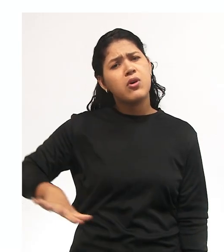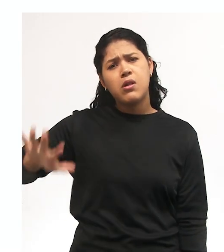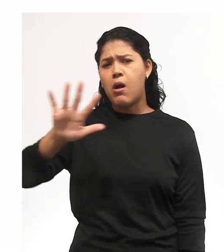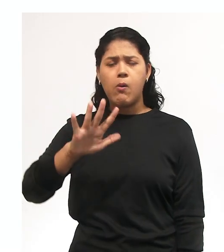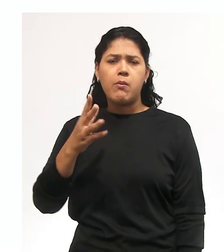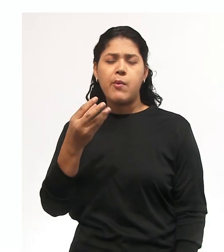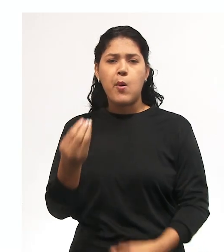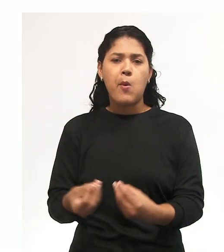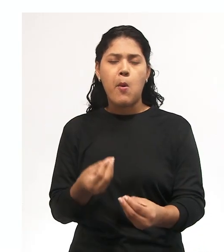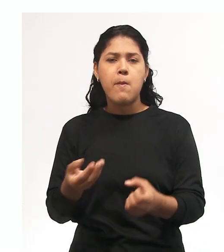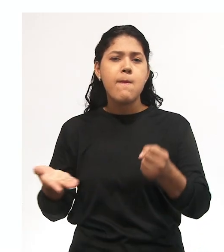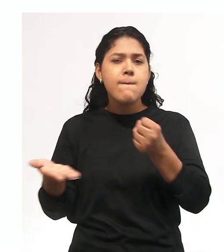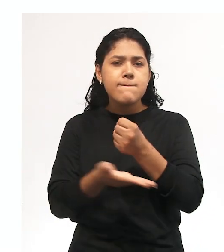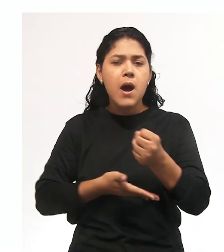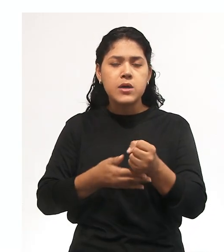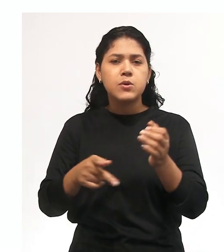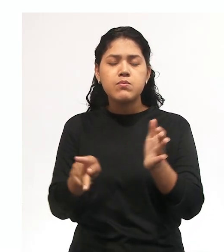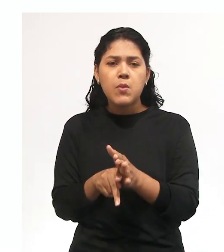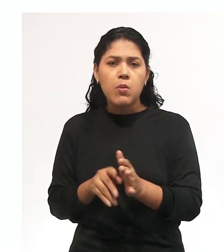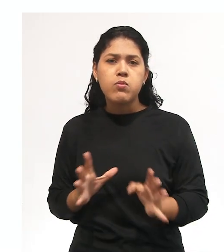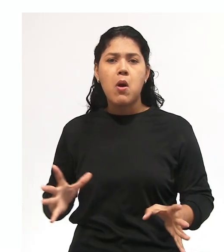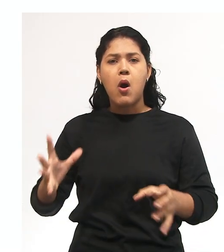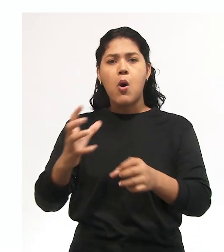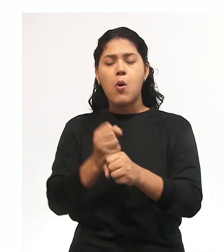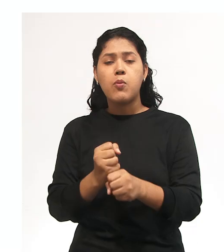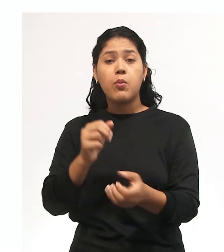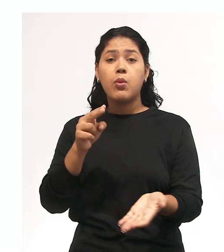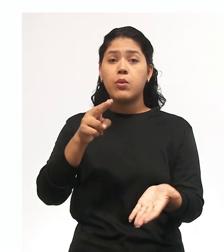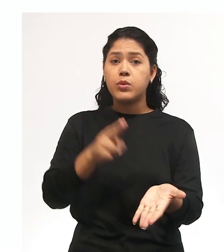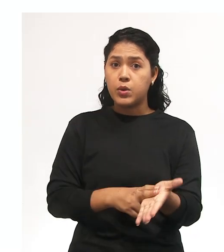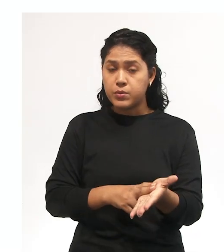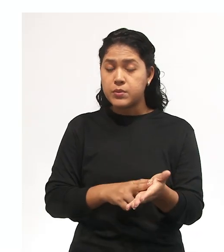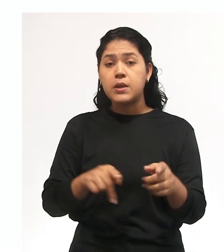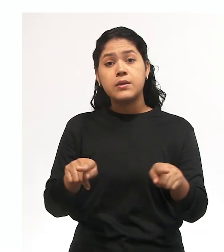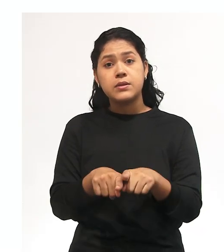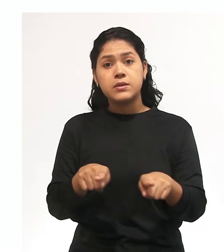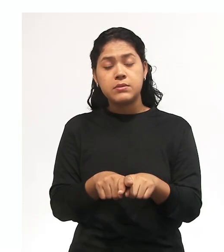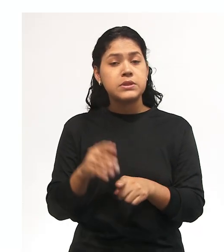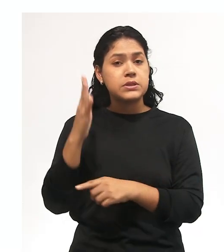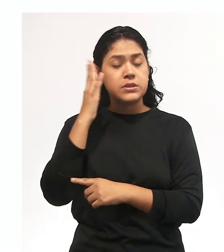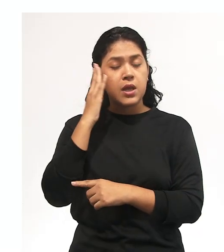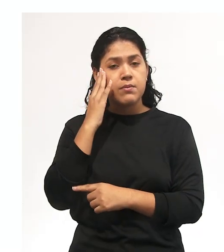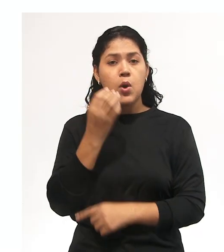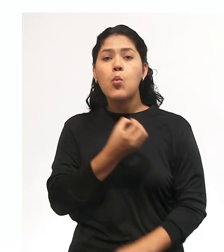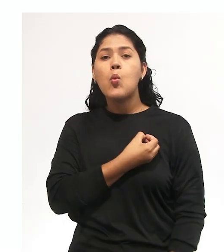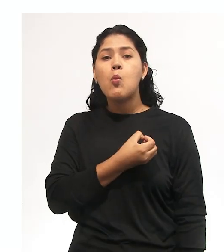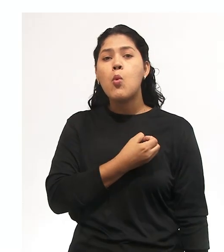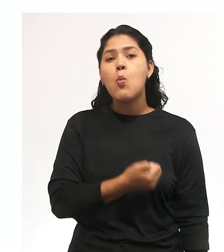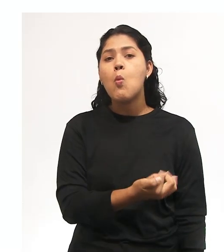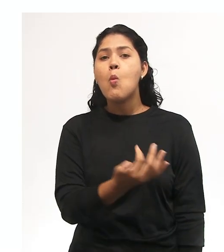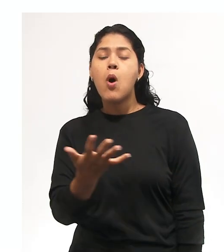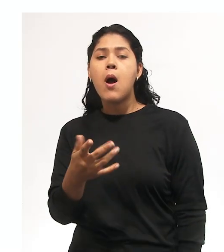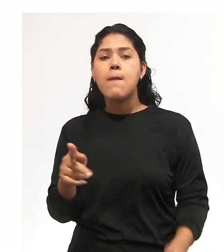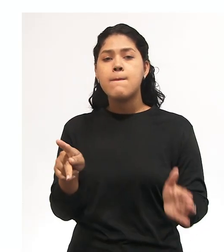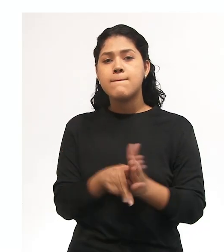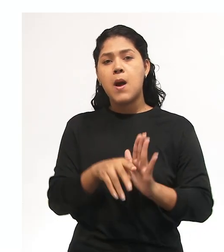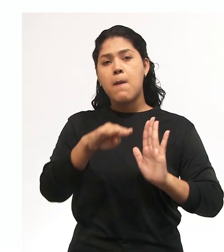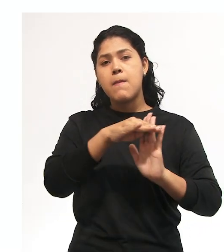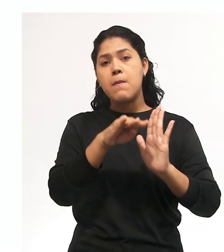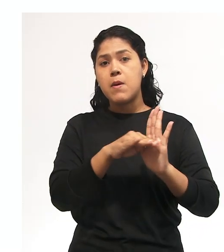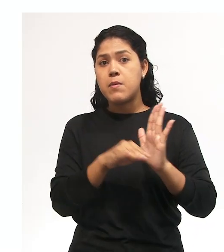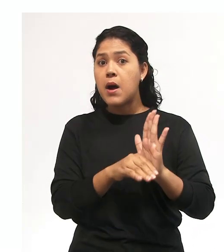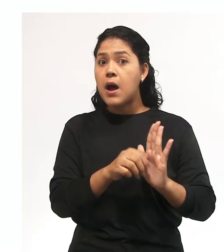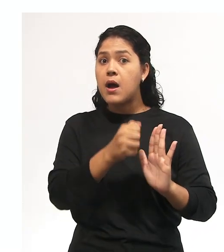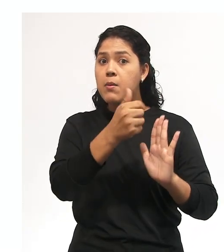como ponto de apoio para atribuir notas, classificar o aluno, transmitir os resultados em